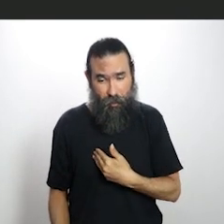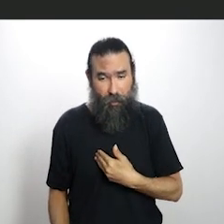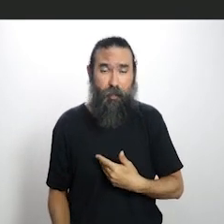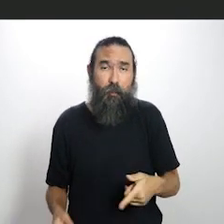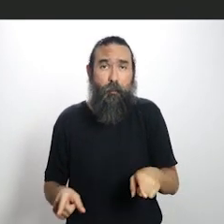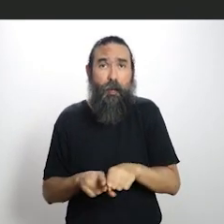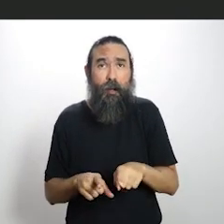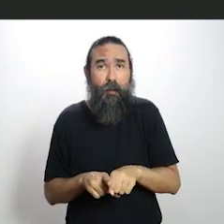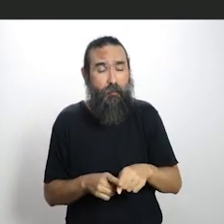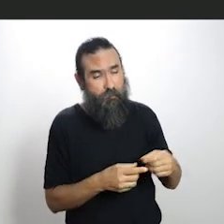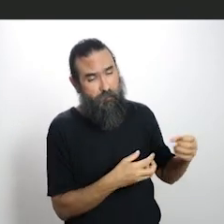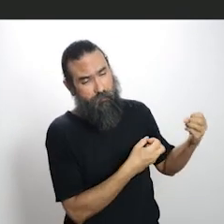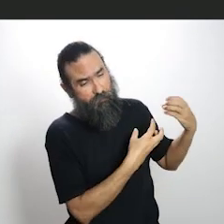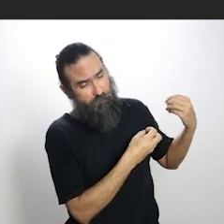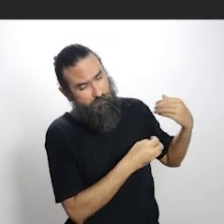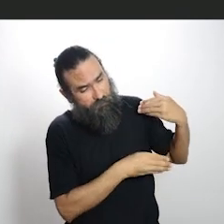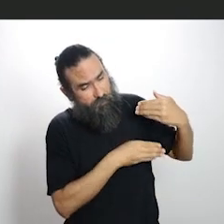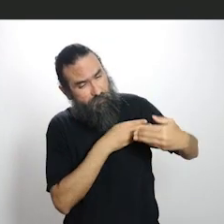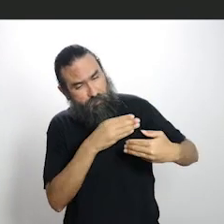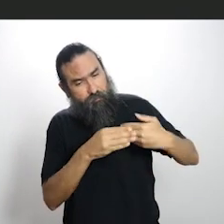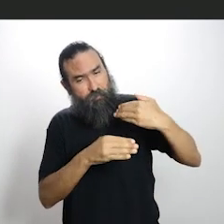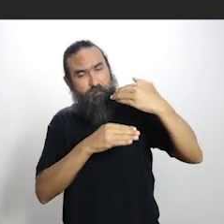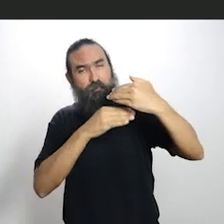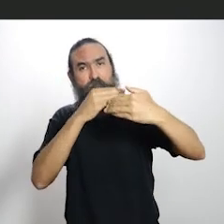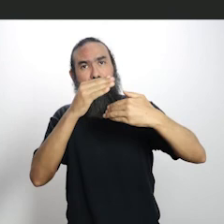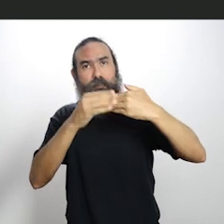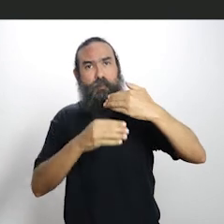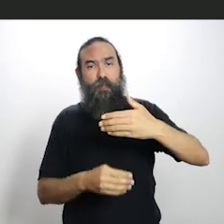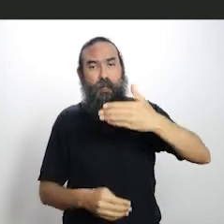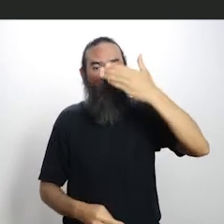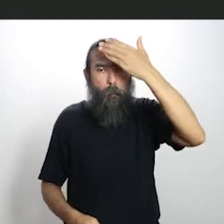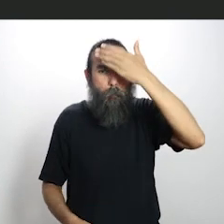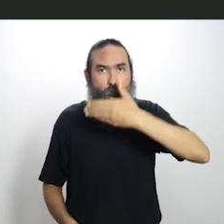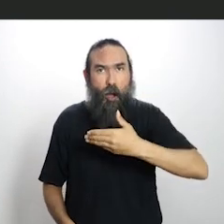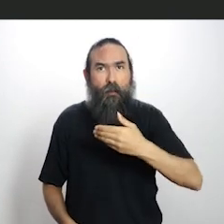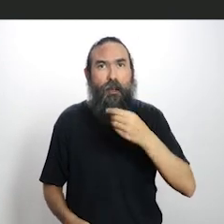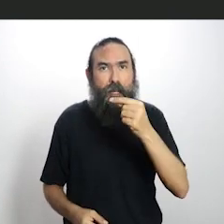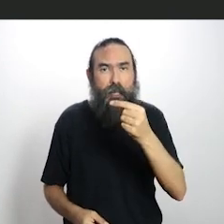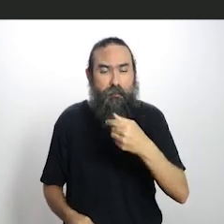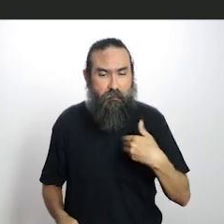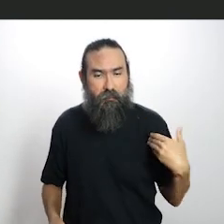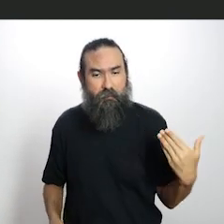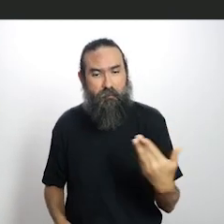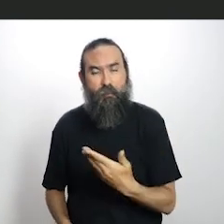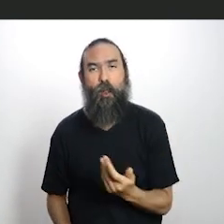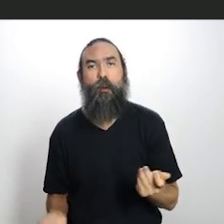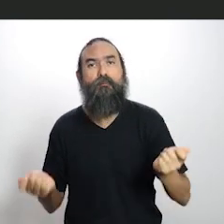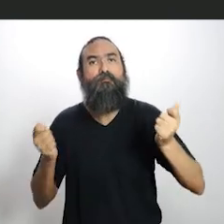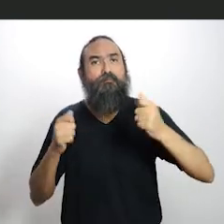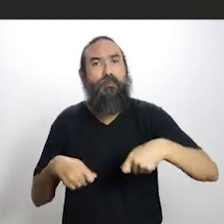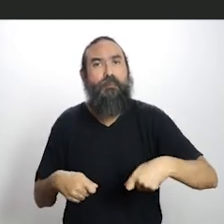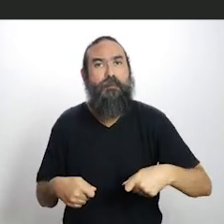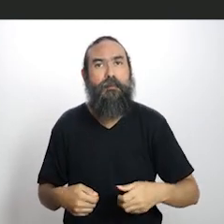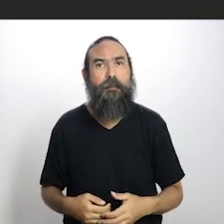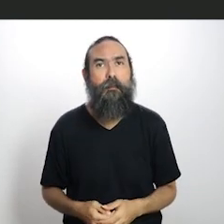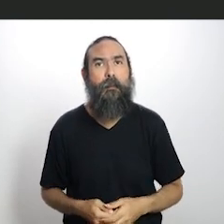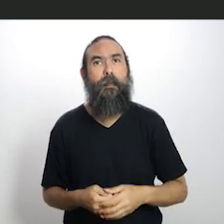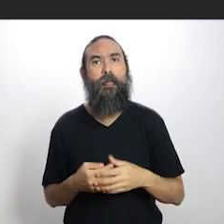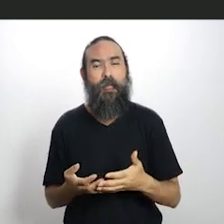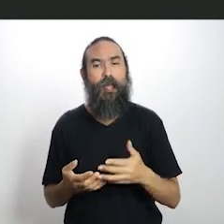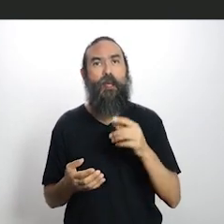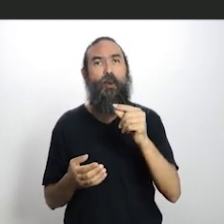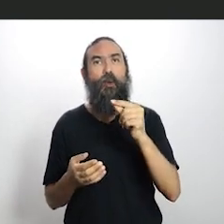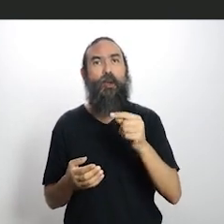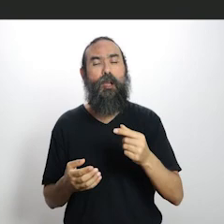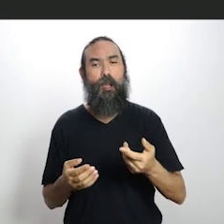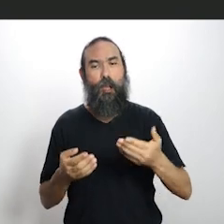elas construíram em diálogo com os orixás a ancestralidade nossa possibilitou a gente ser o quilombo que é o centro